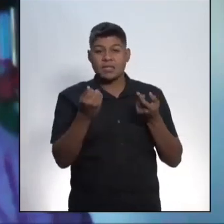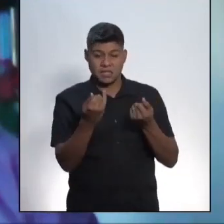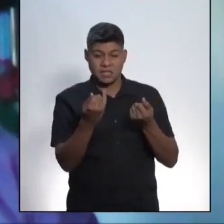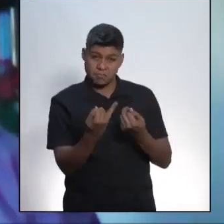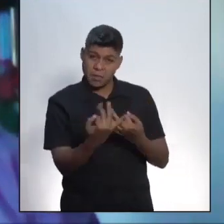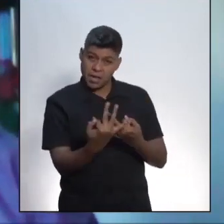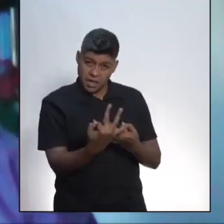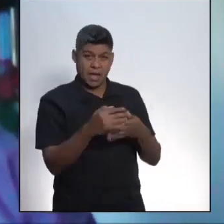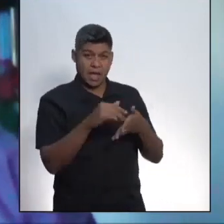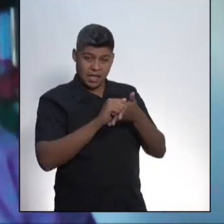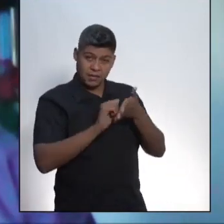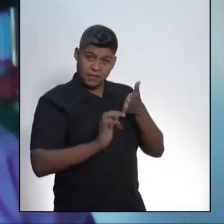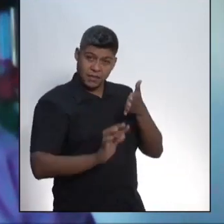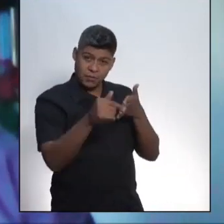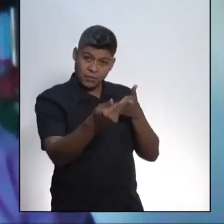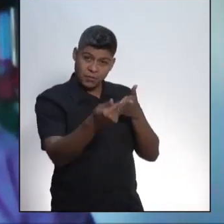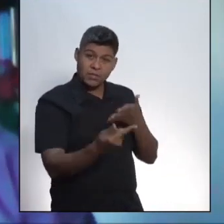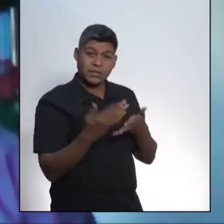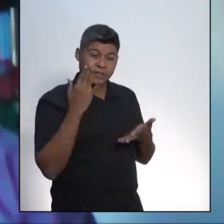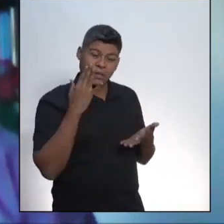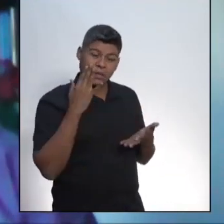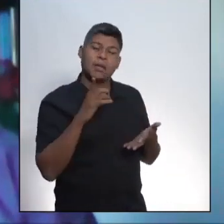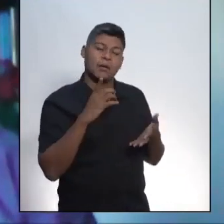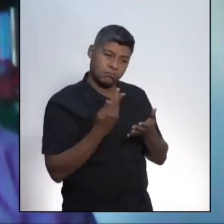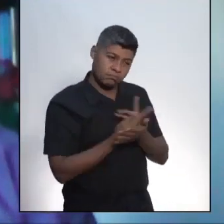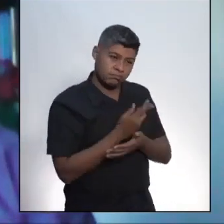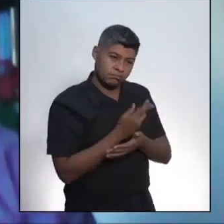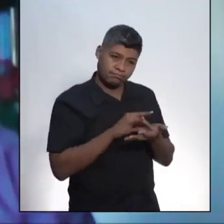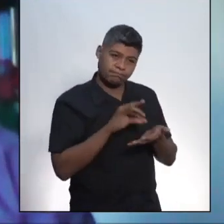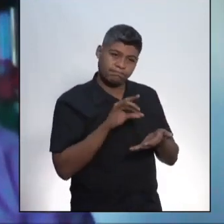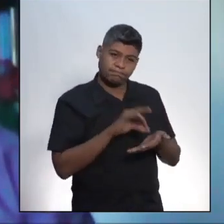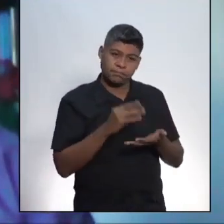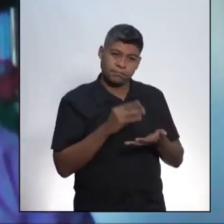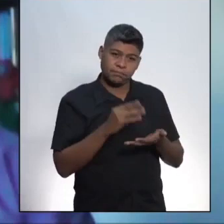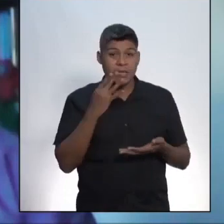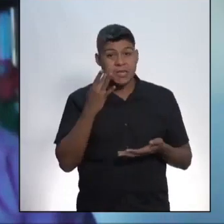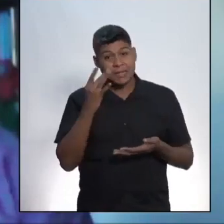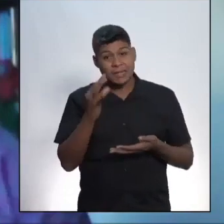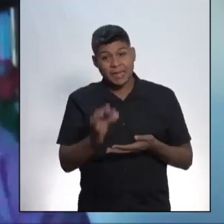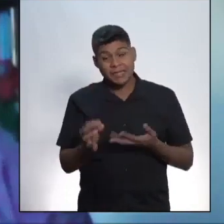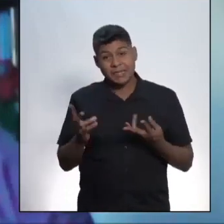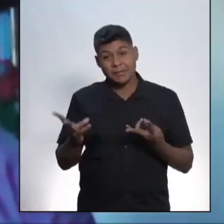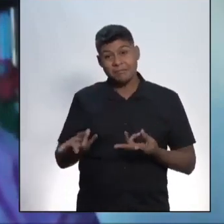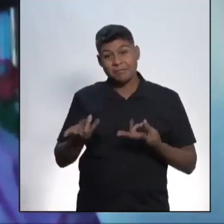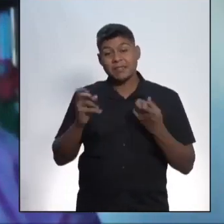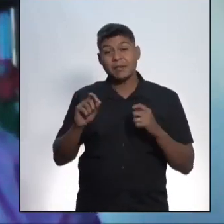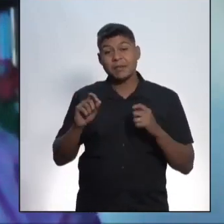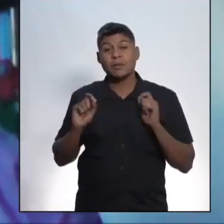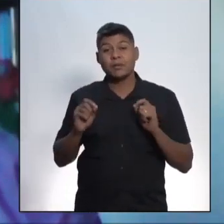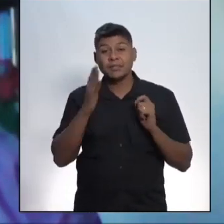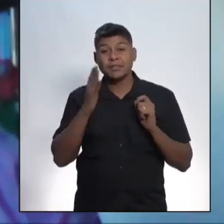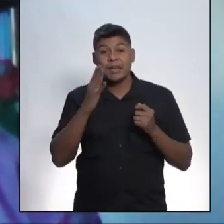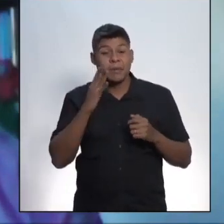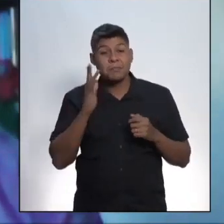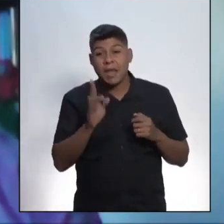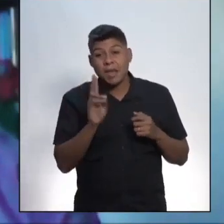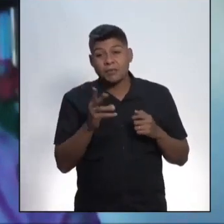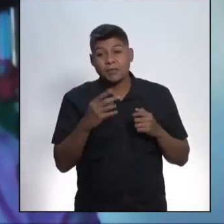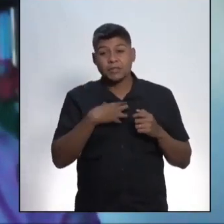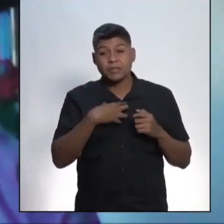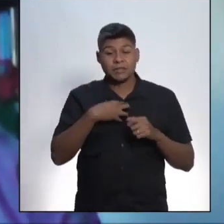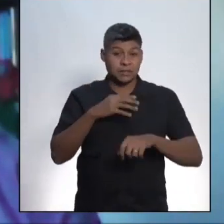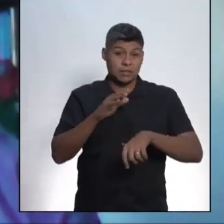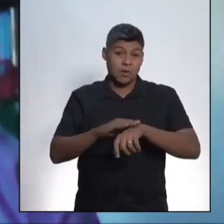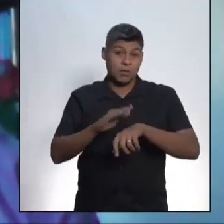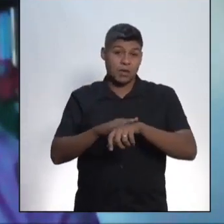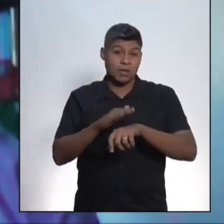mesmo, e tem funcionado, né? O que é interessante perceber é que mesmo nessa situação, nesse